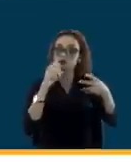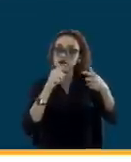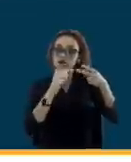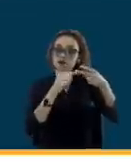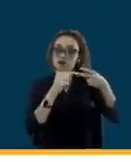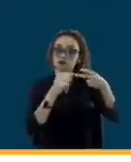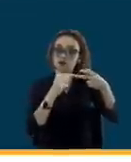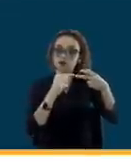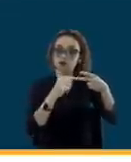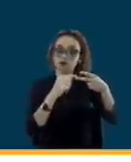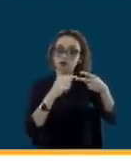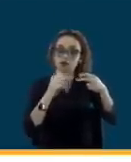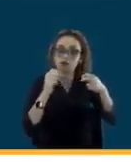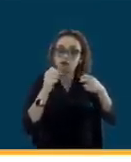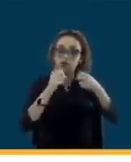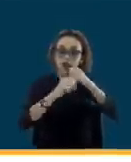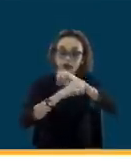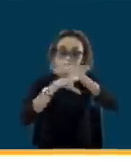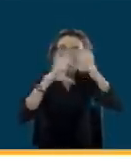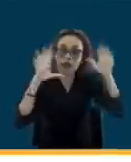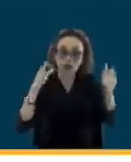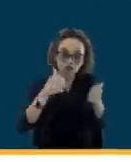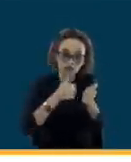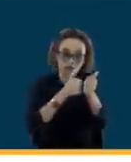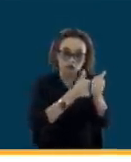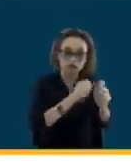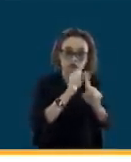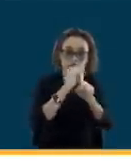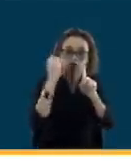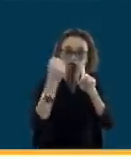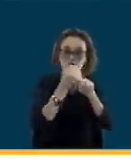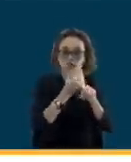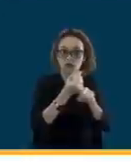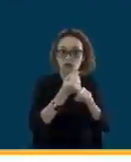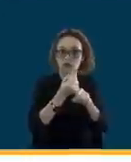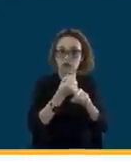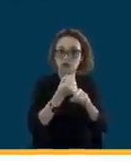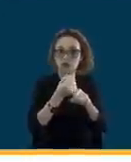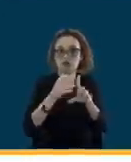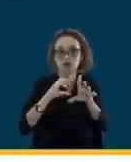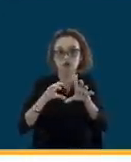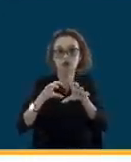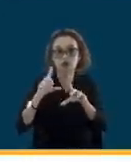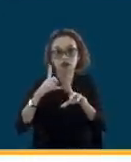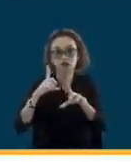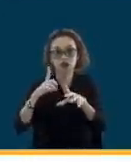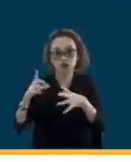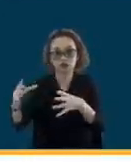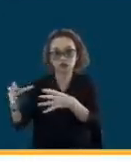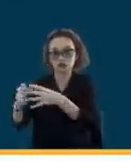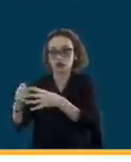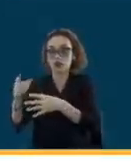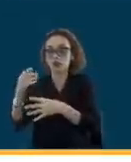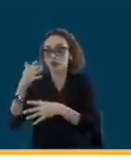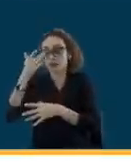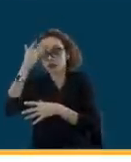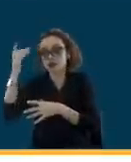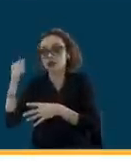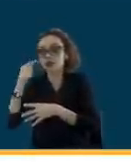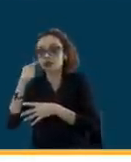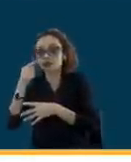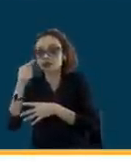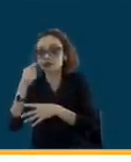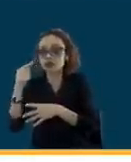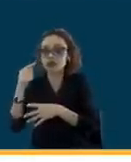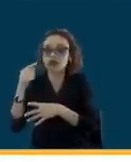da transparência e do acompanhamento social. Está sendo formado, inclusive, um observatório para a emergência cultural,